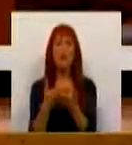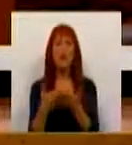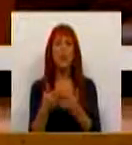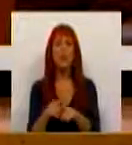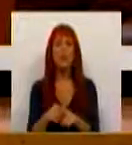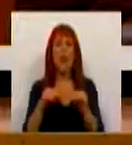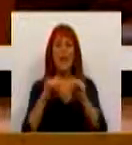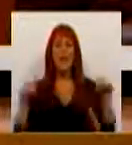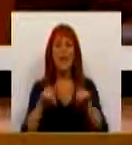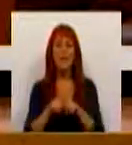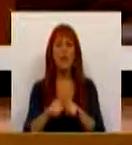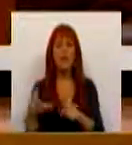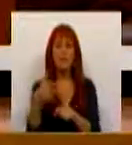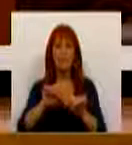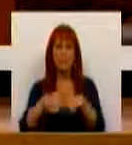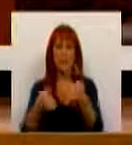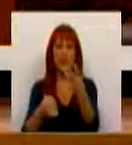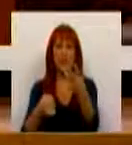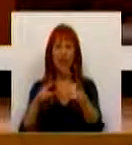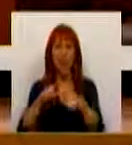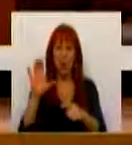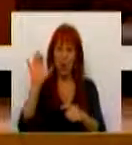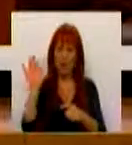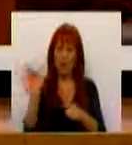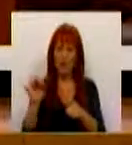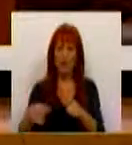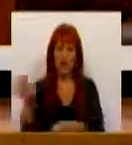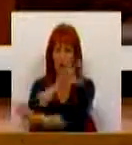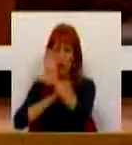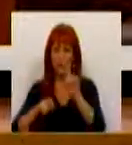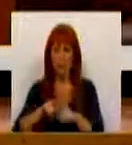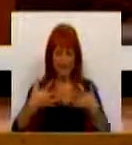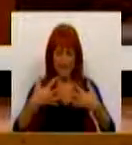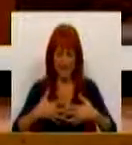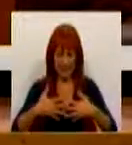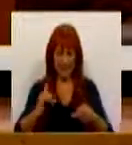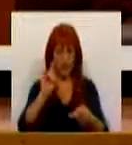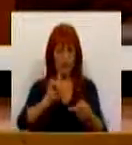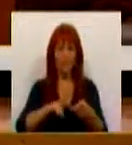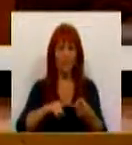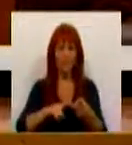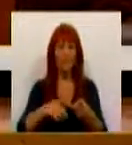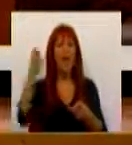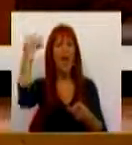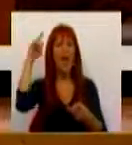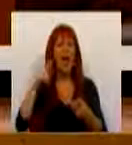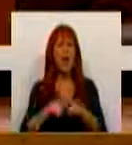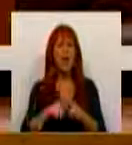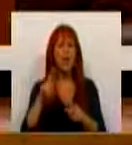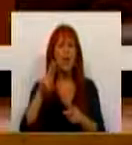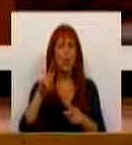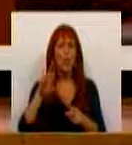a nível tripartido pela Confederação Europeia de Sindicatos, da então